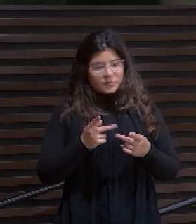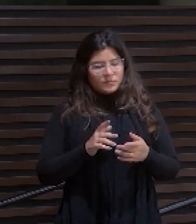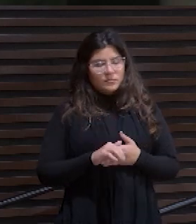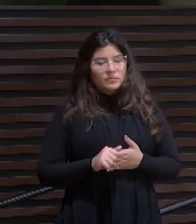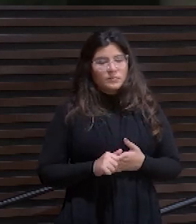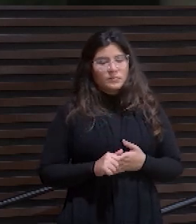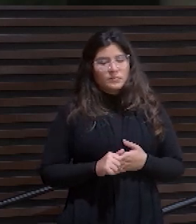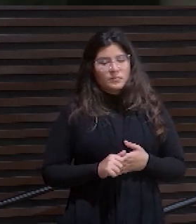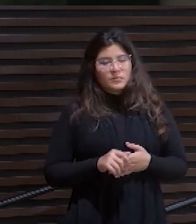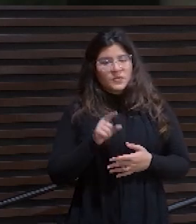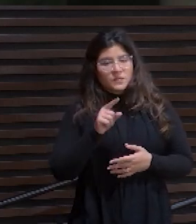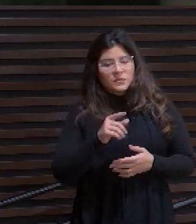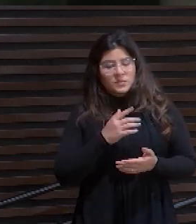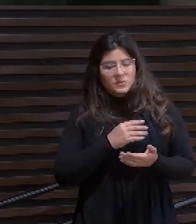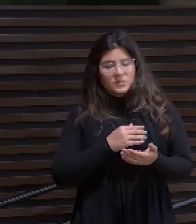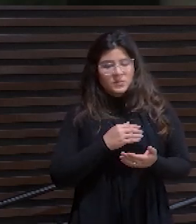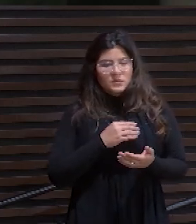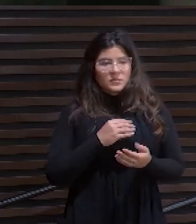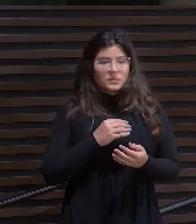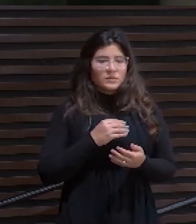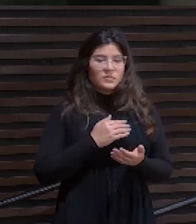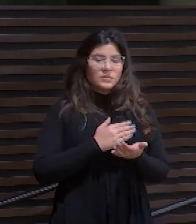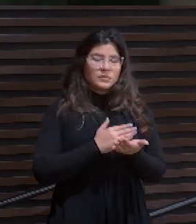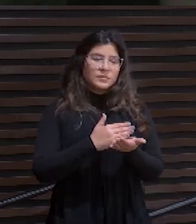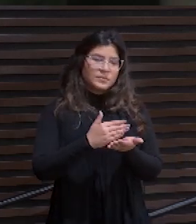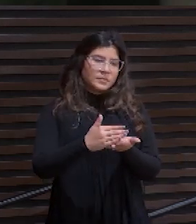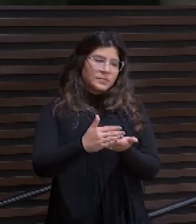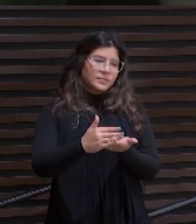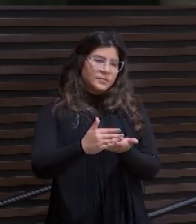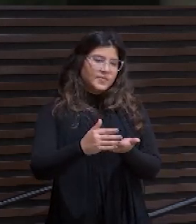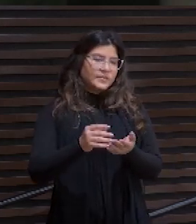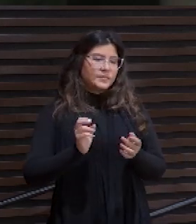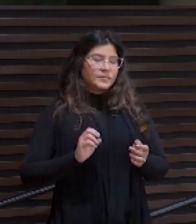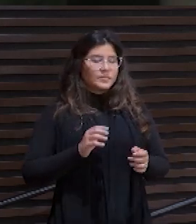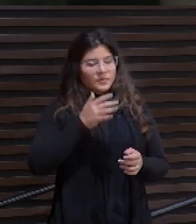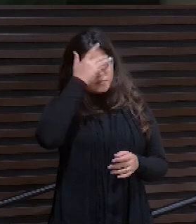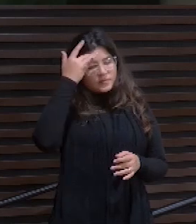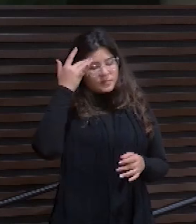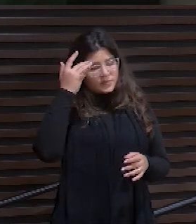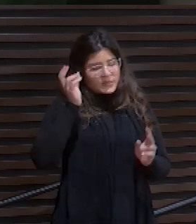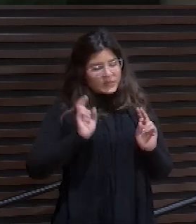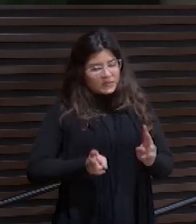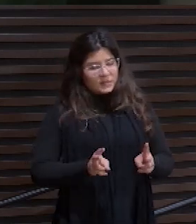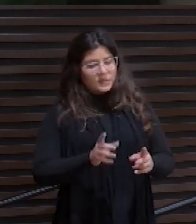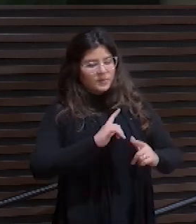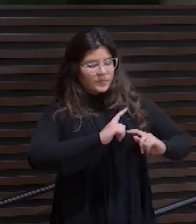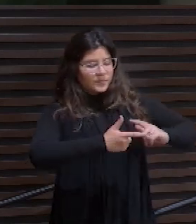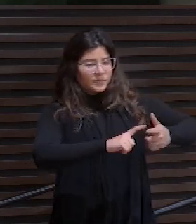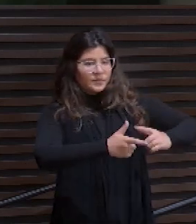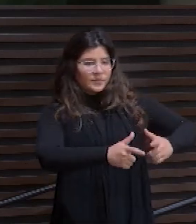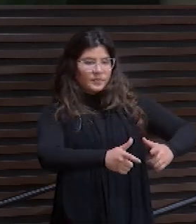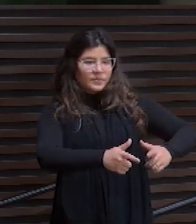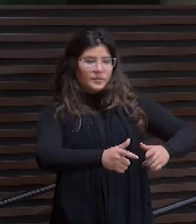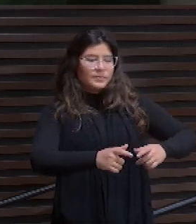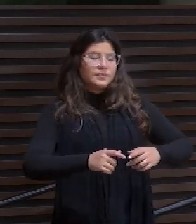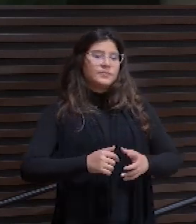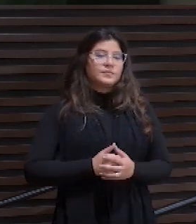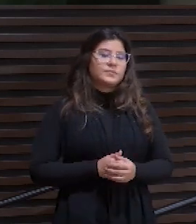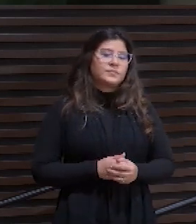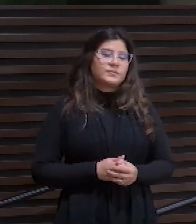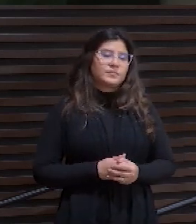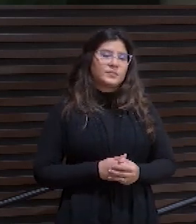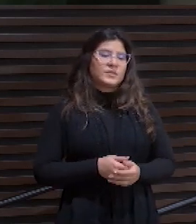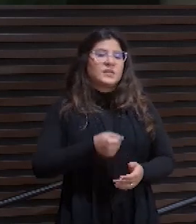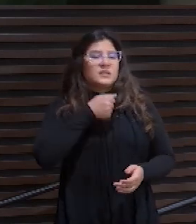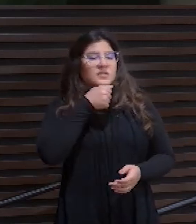continuar com tudo isso, uma pessoa que continua com as sombras, com os preceitos humanos, com a